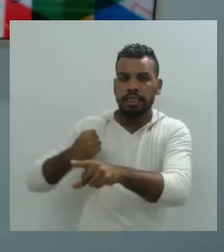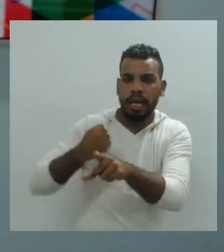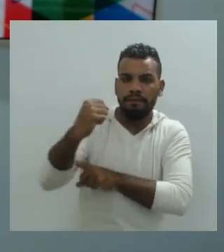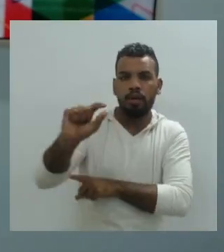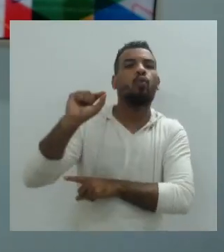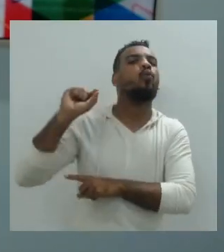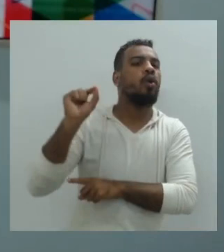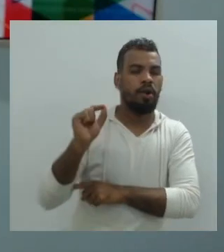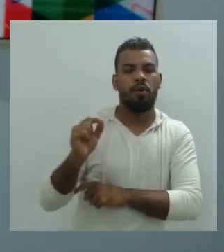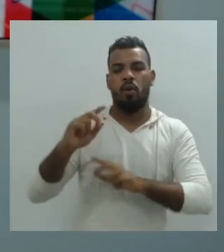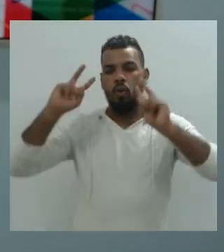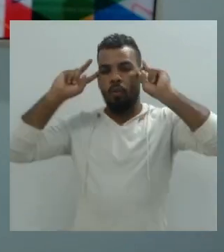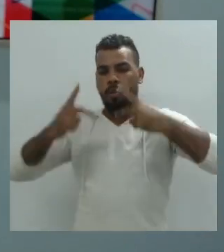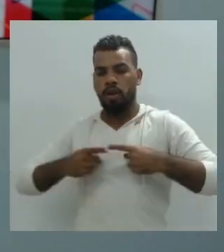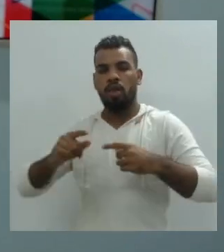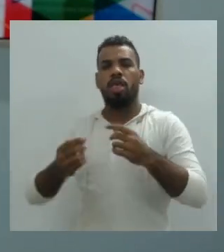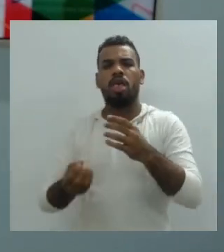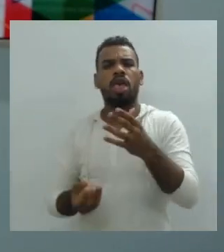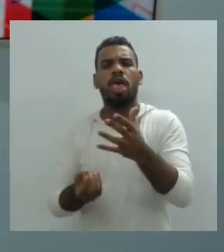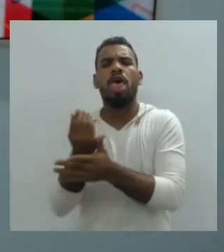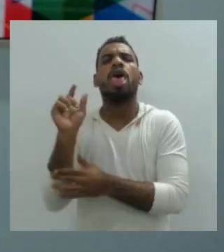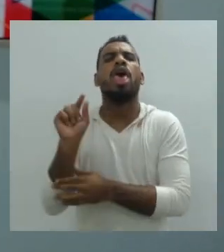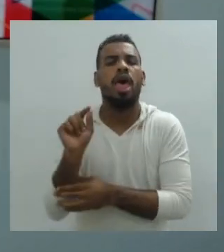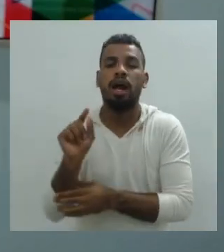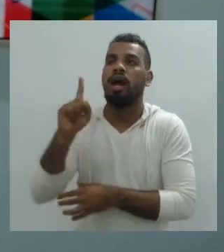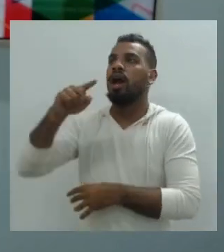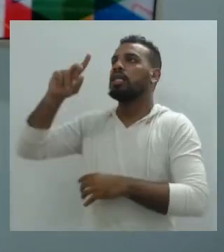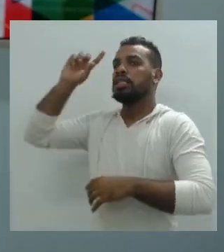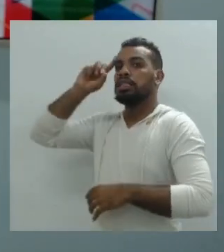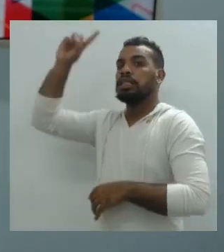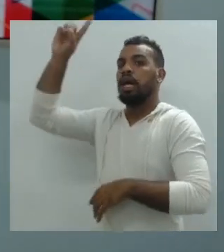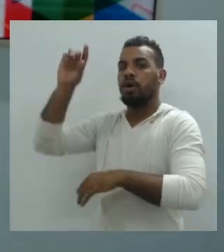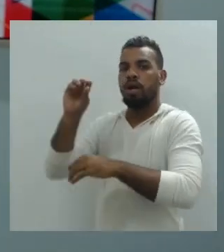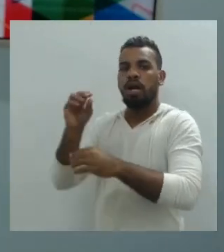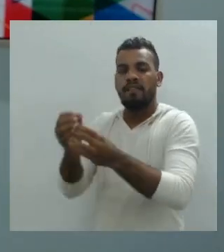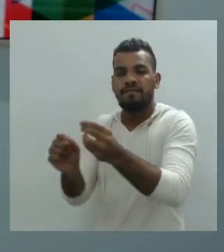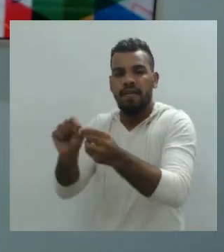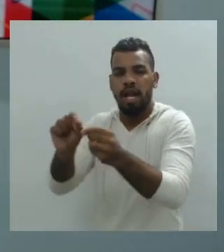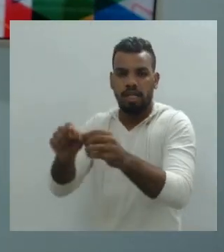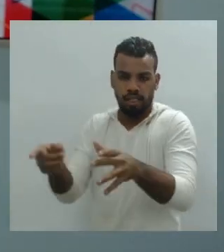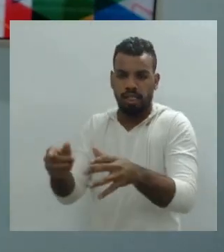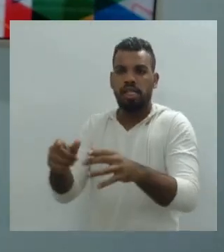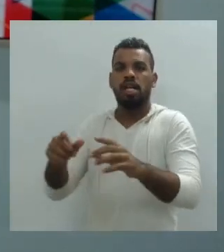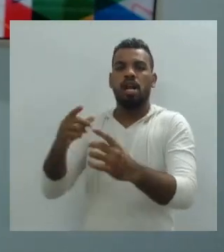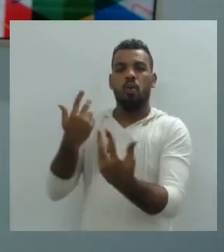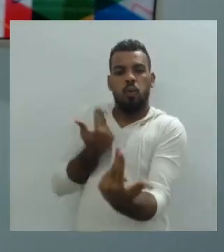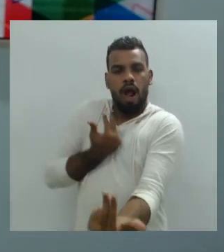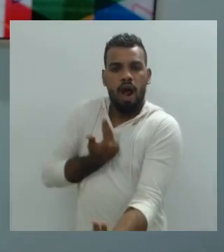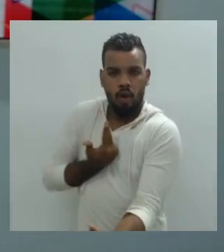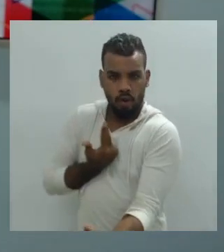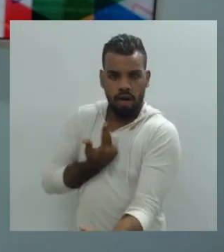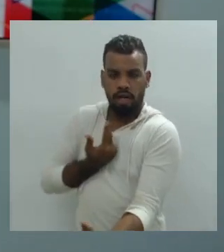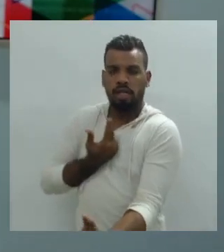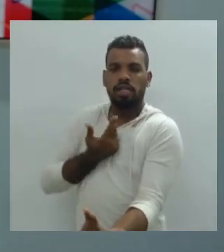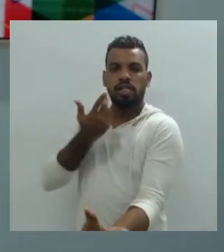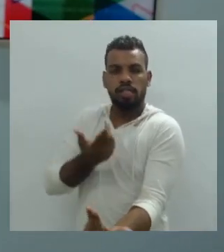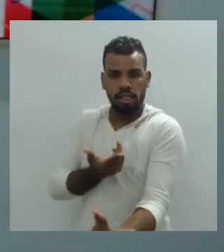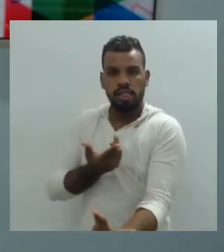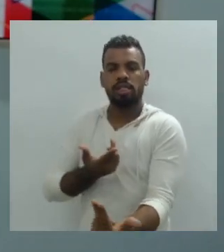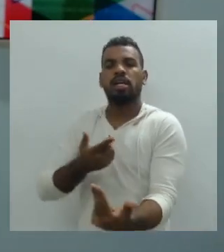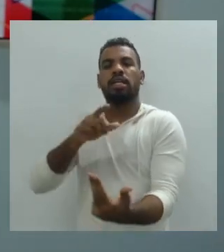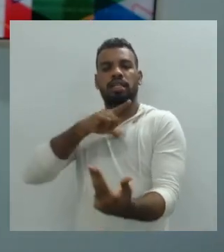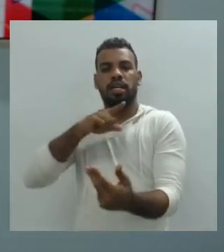homem foi criado por Deus à sua imagem e semelhança, tal como relatado no